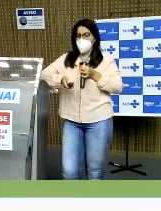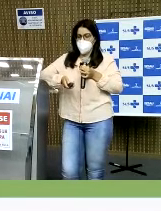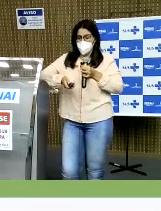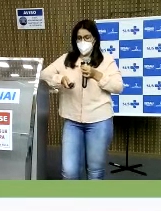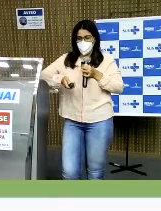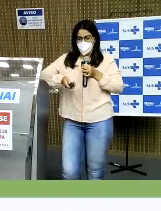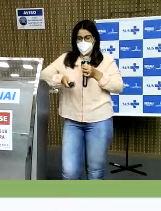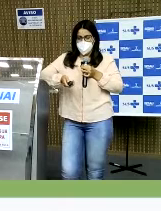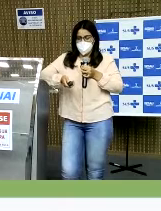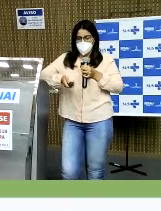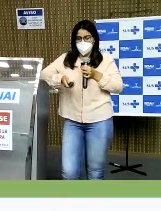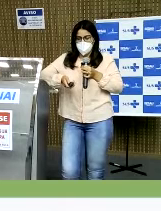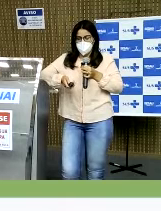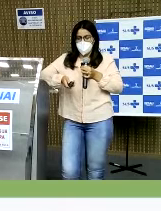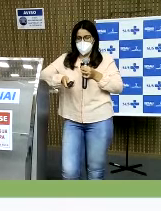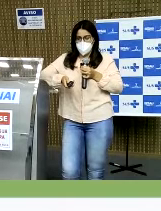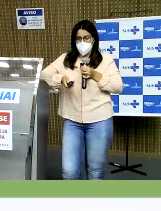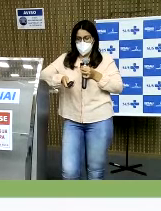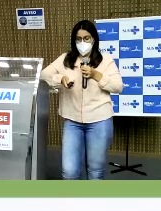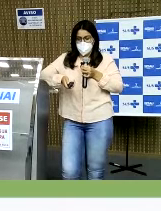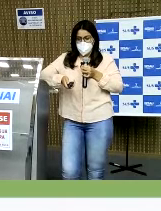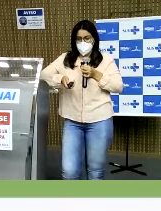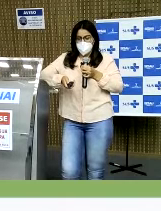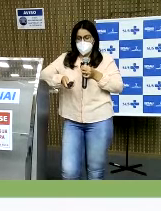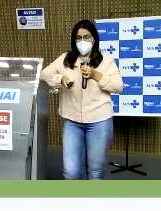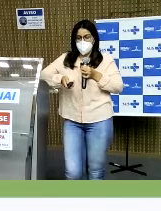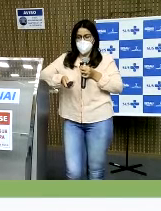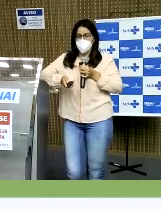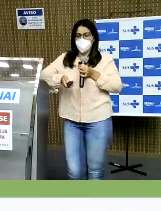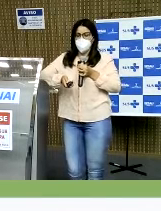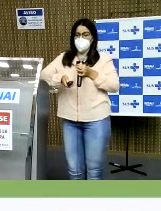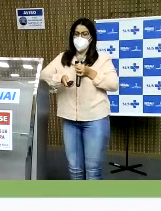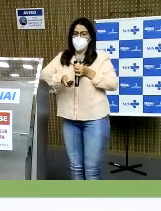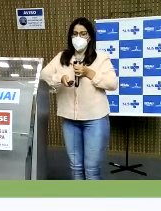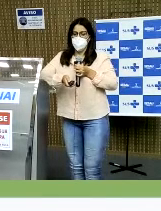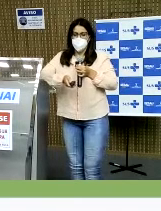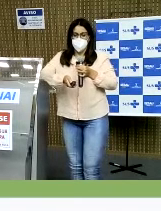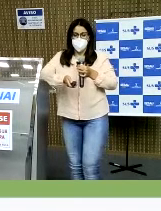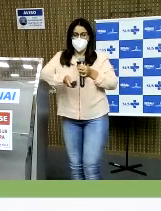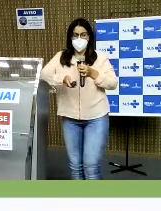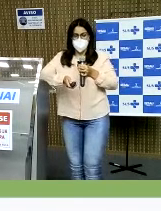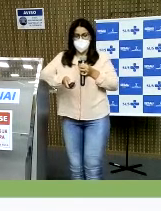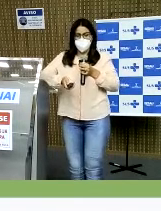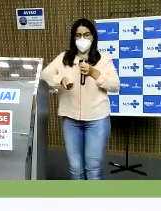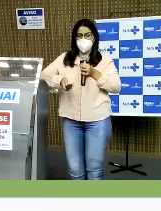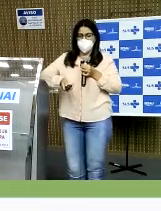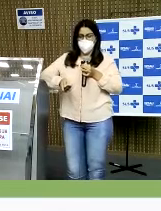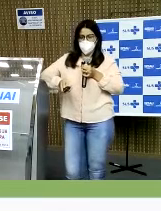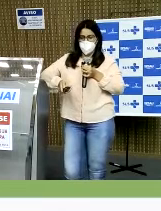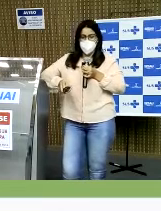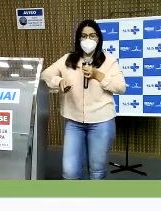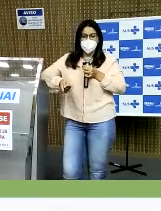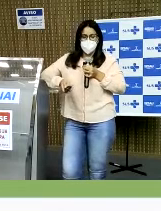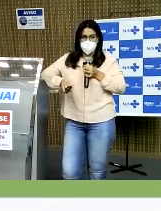numa consulta com a criança na consulta que estava agendada de pré-natal dela. Naquela consulta já é avaliada a criança e